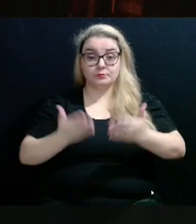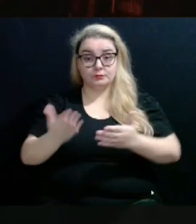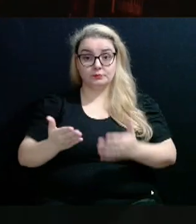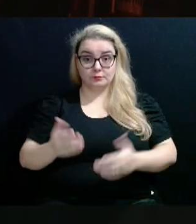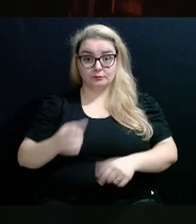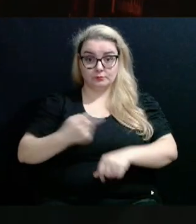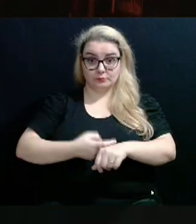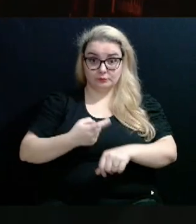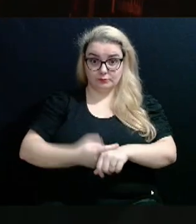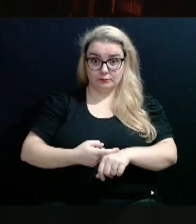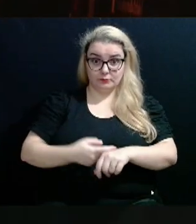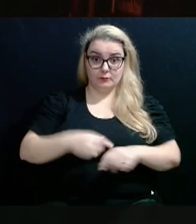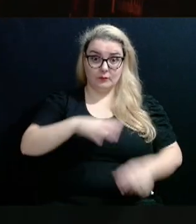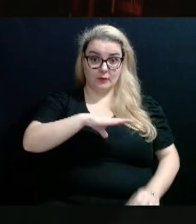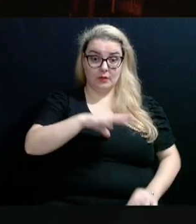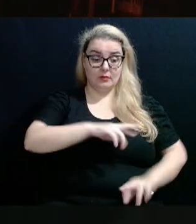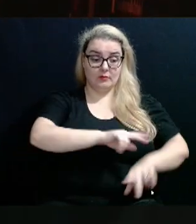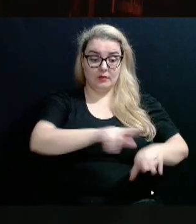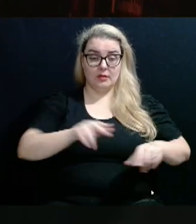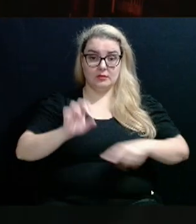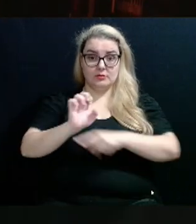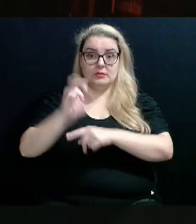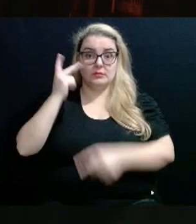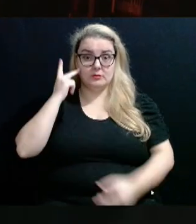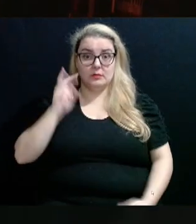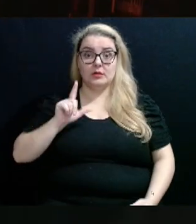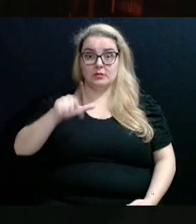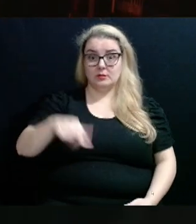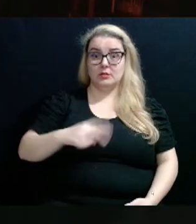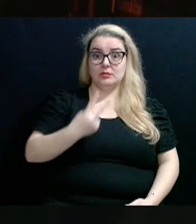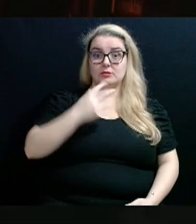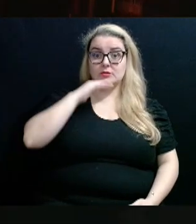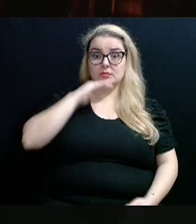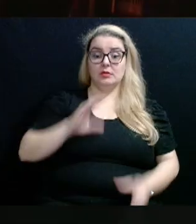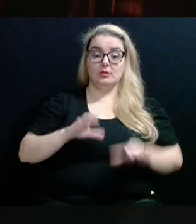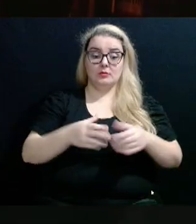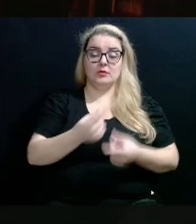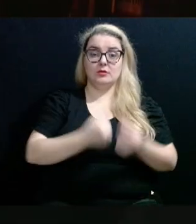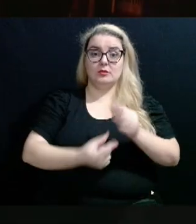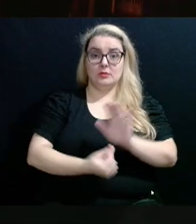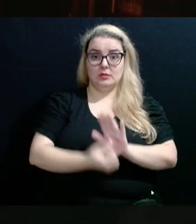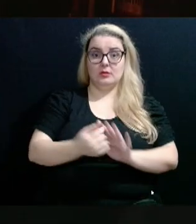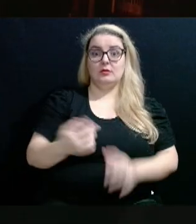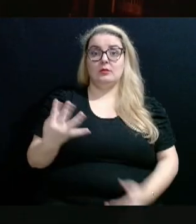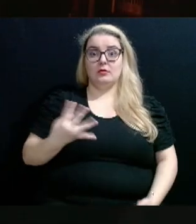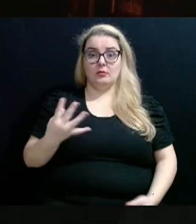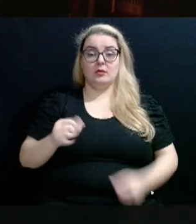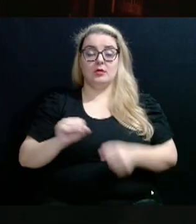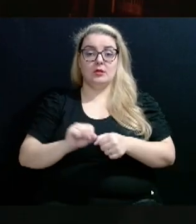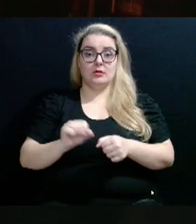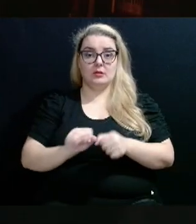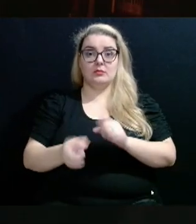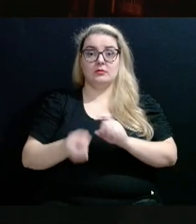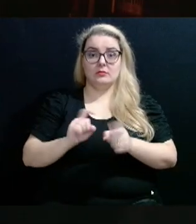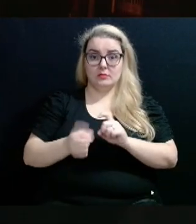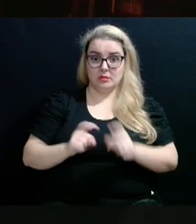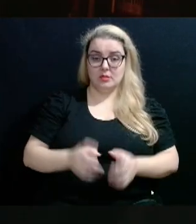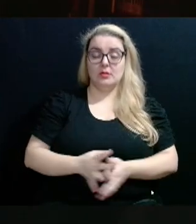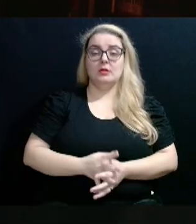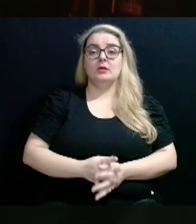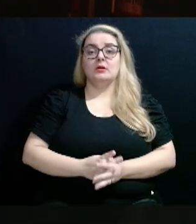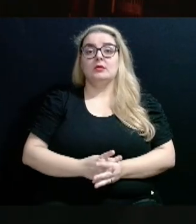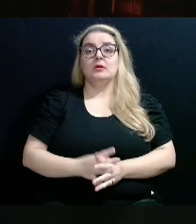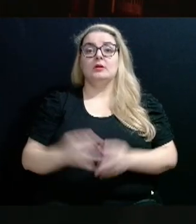mais às 2 da tarde, a Comissão de Finanças e Orçamento realiza a 4ª reunião ordinária do ano para a análise de pareceres de